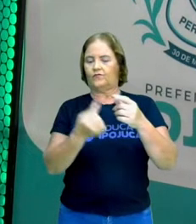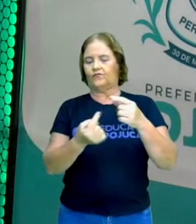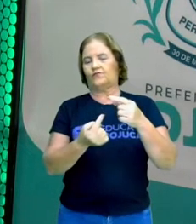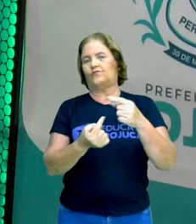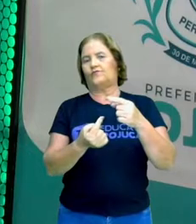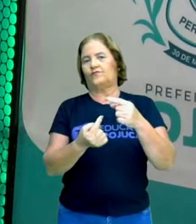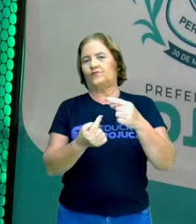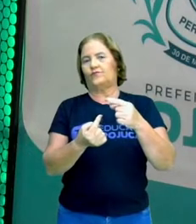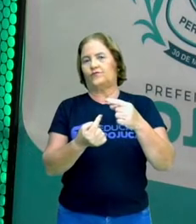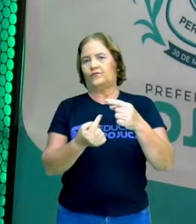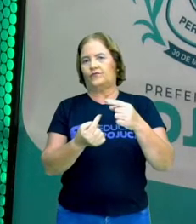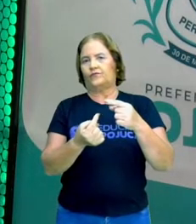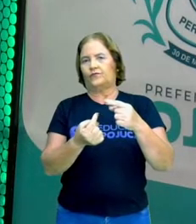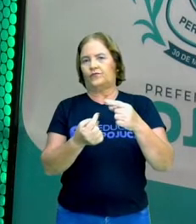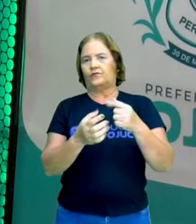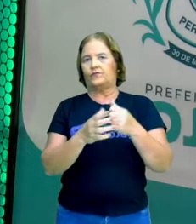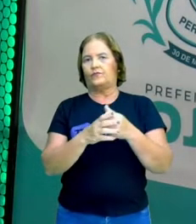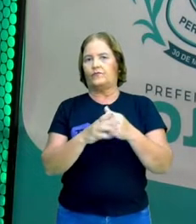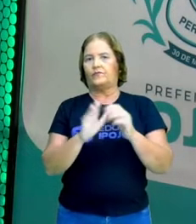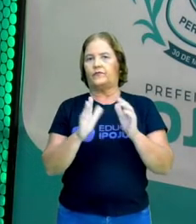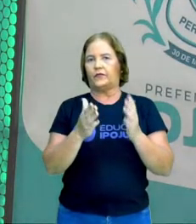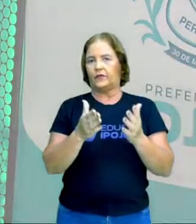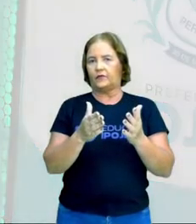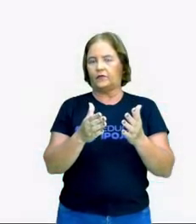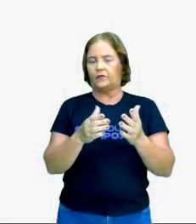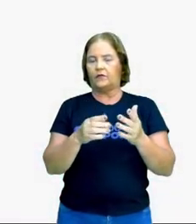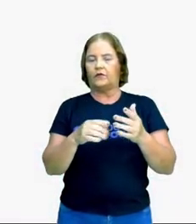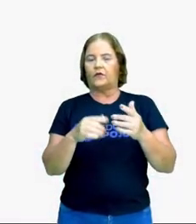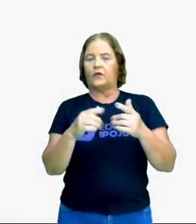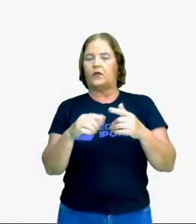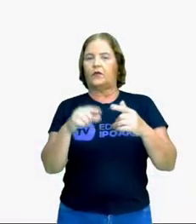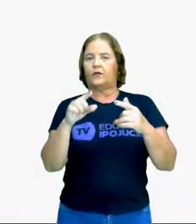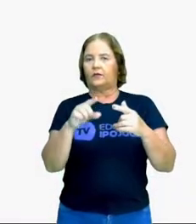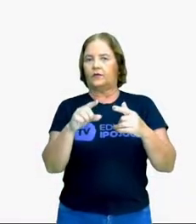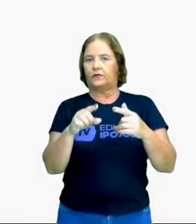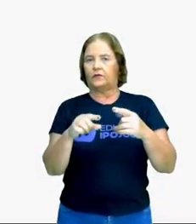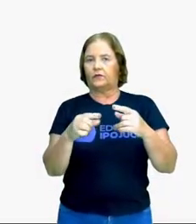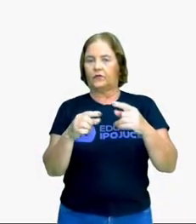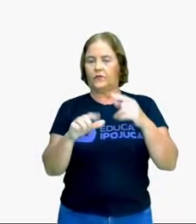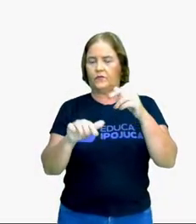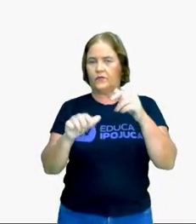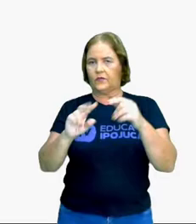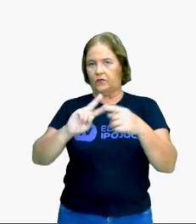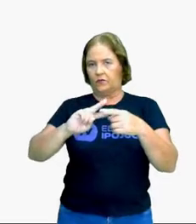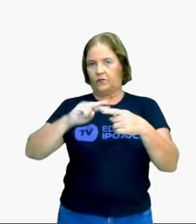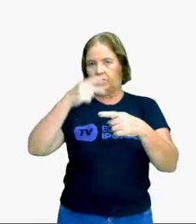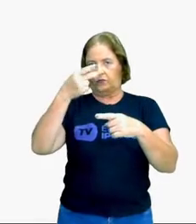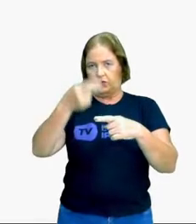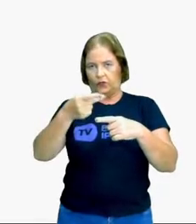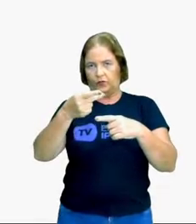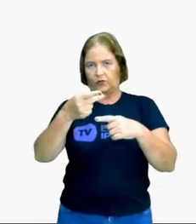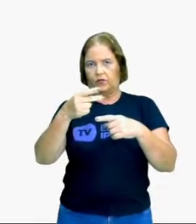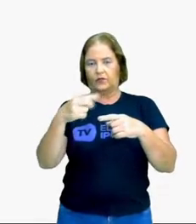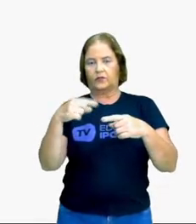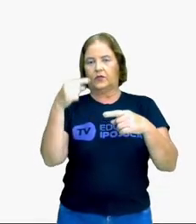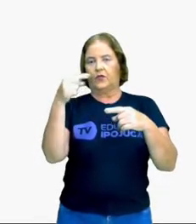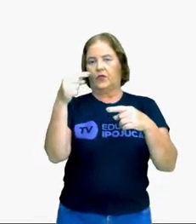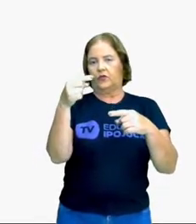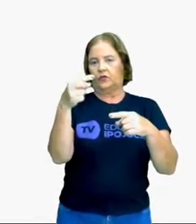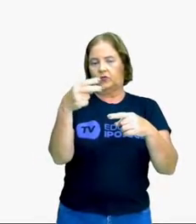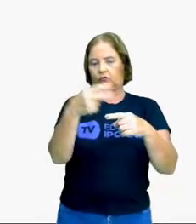no denominador. Olha aí. Então, se menos significa o inverso, então se é 2 sobre